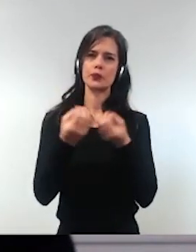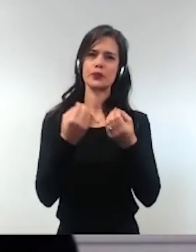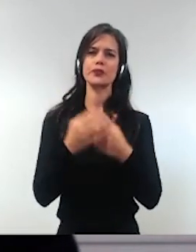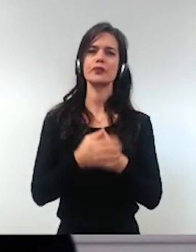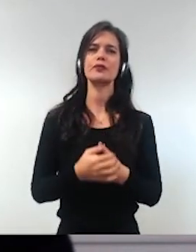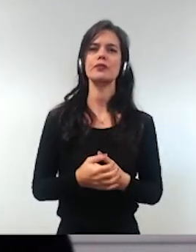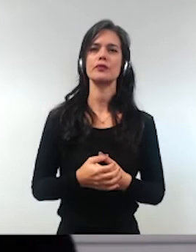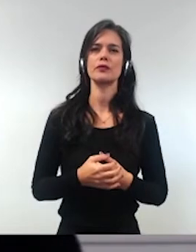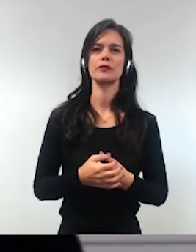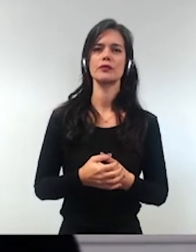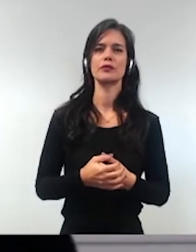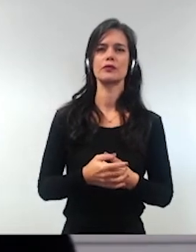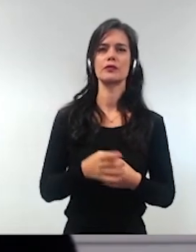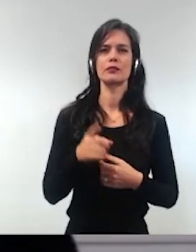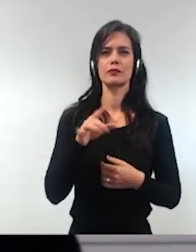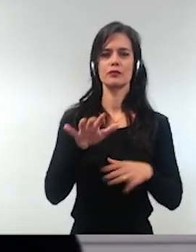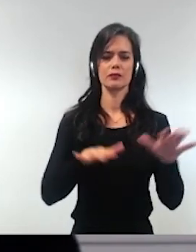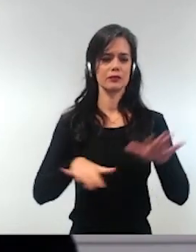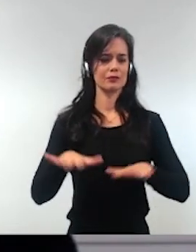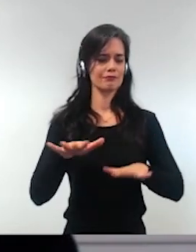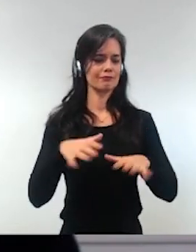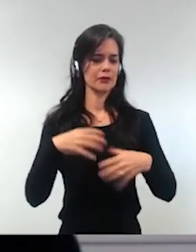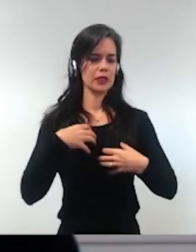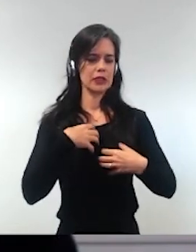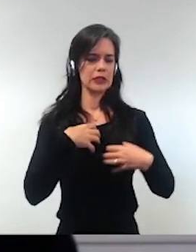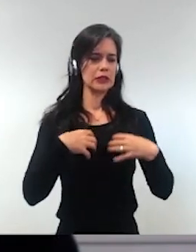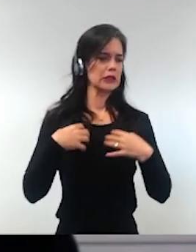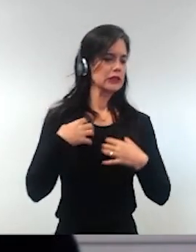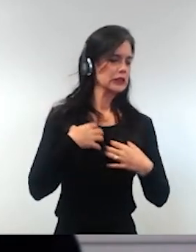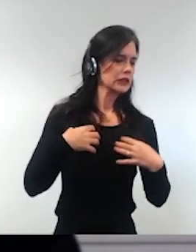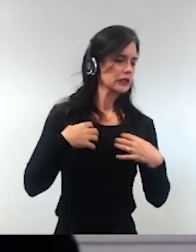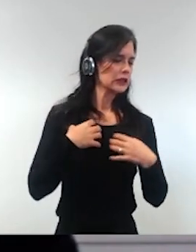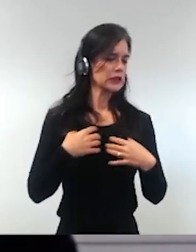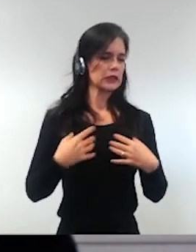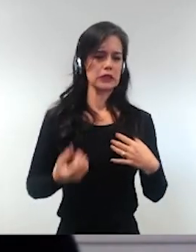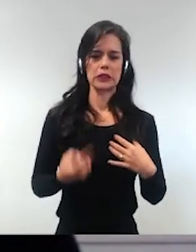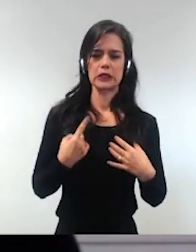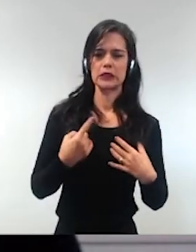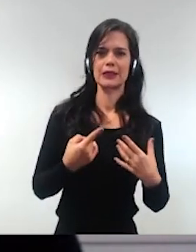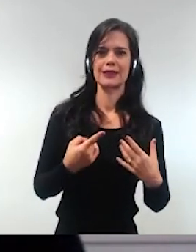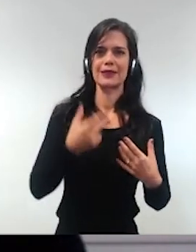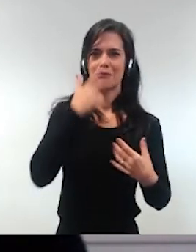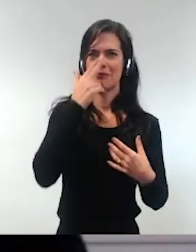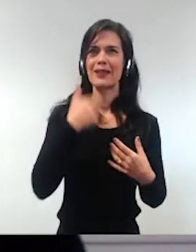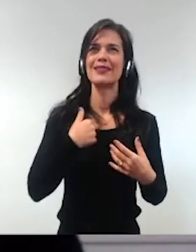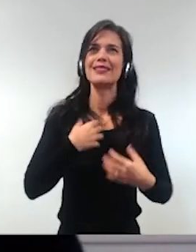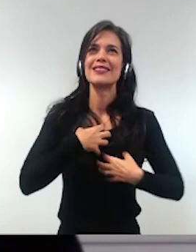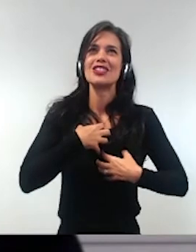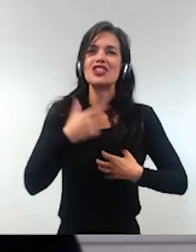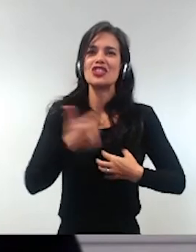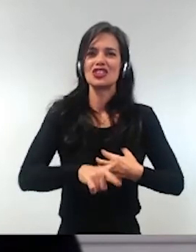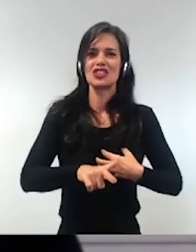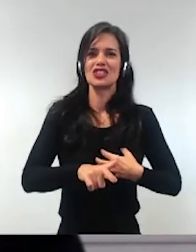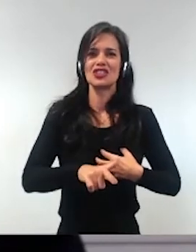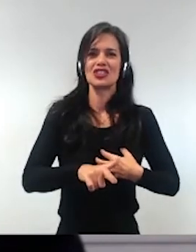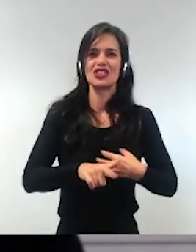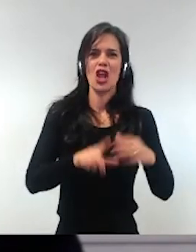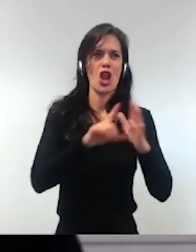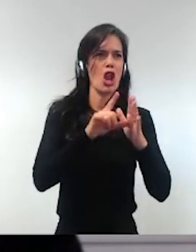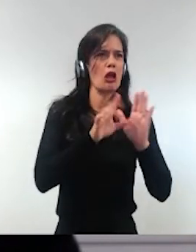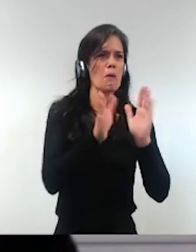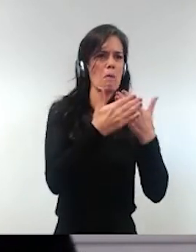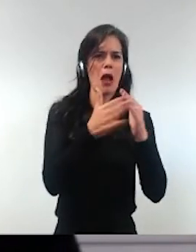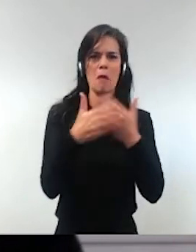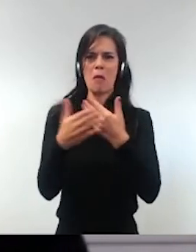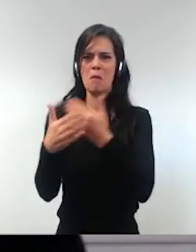gente ficou meio atordoado de uma hora para outra. Parece que eu estou vendo. As lojas fecharam,